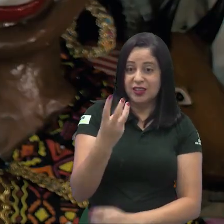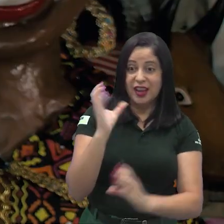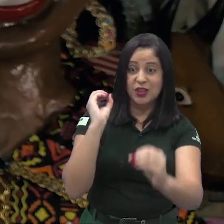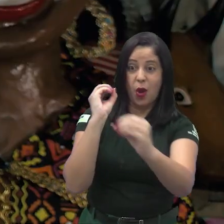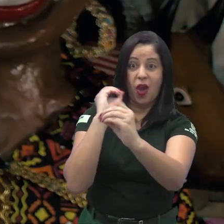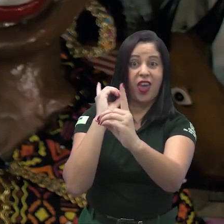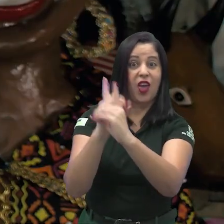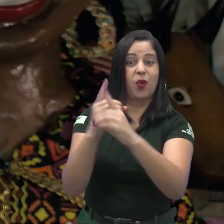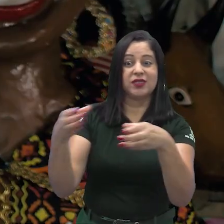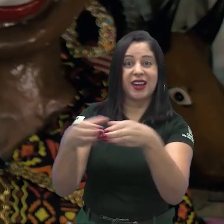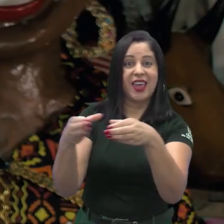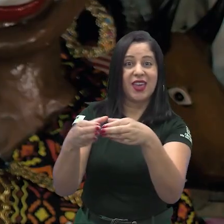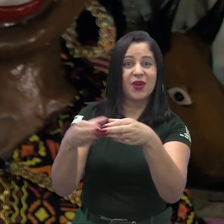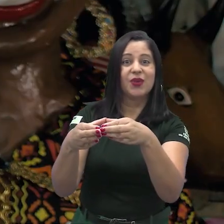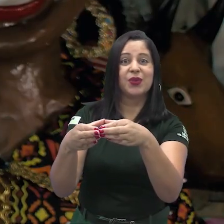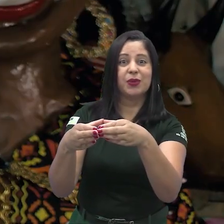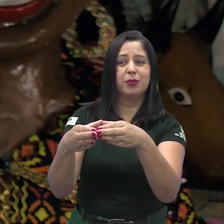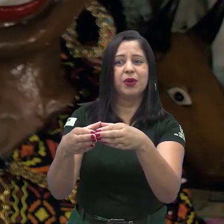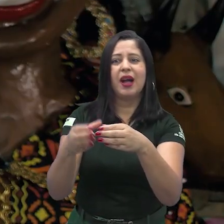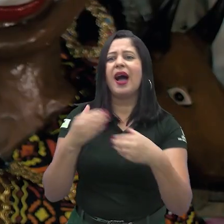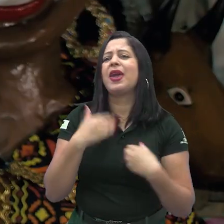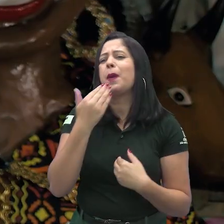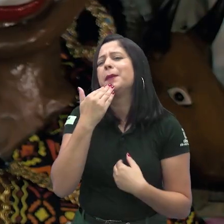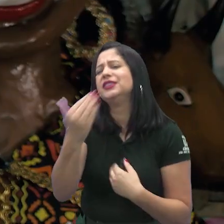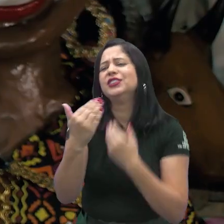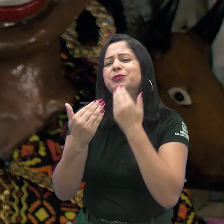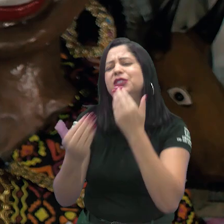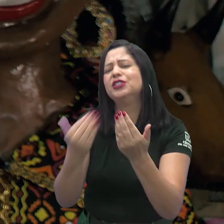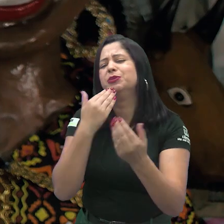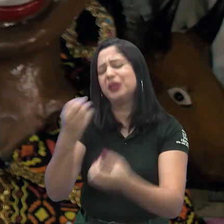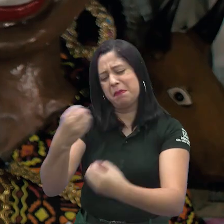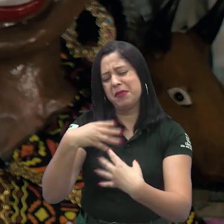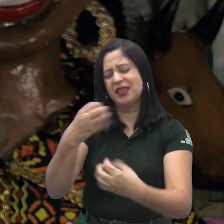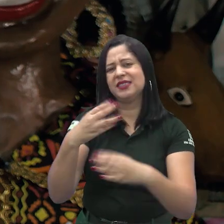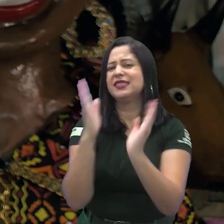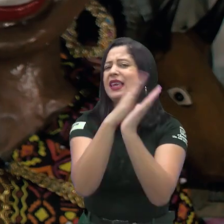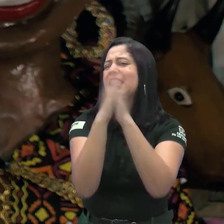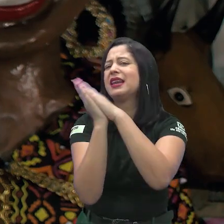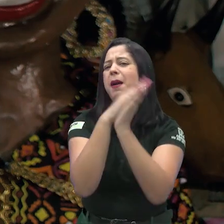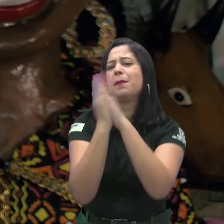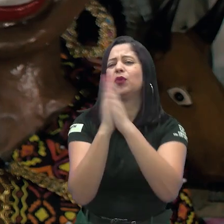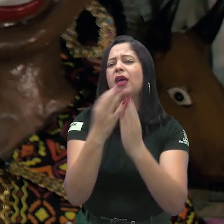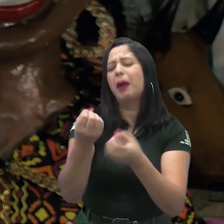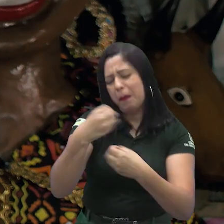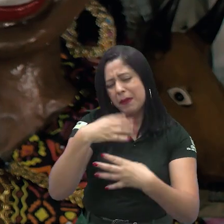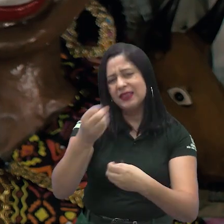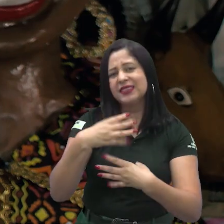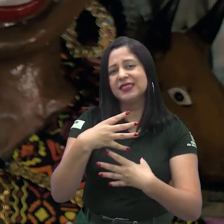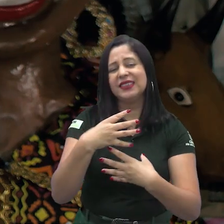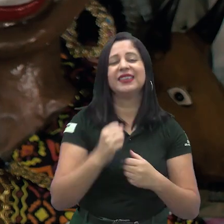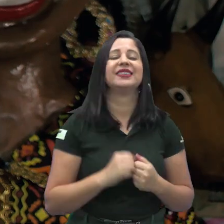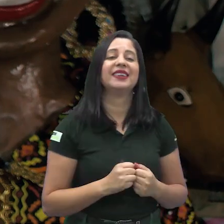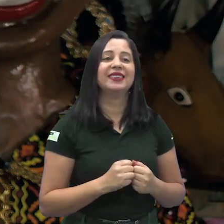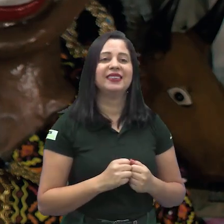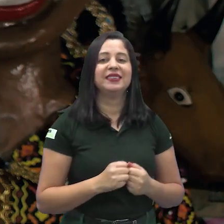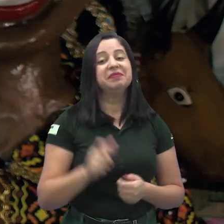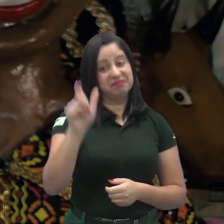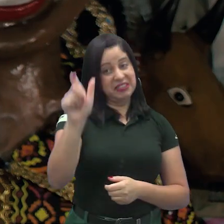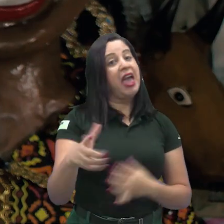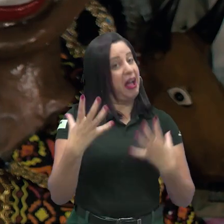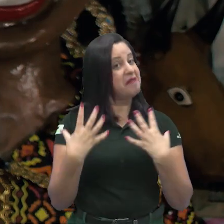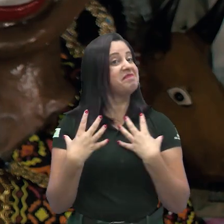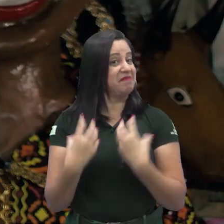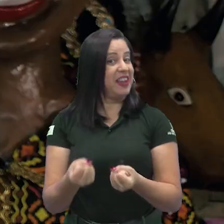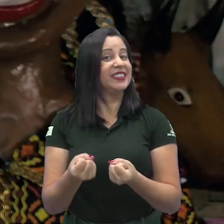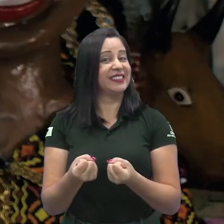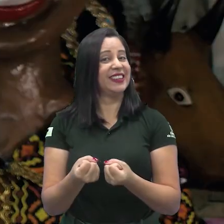2023, que foi quando eu comecei a infernizar um pouco a vida da Vivian para ela me ensinar a fazer os bonecos do zero. E